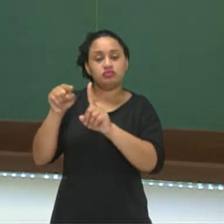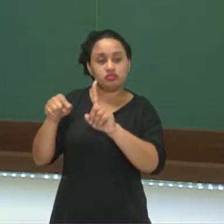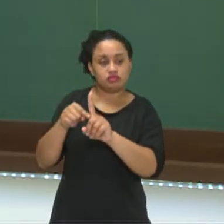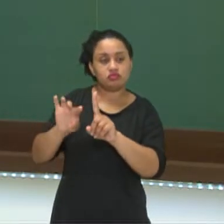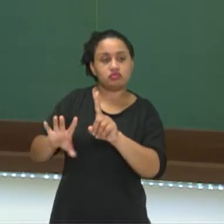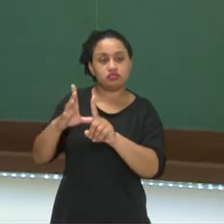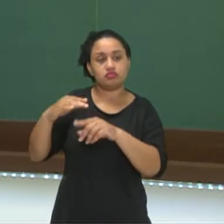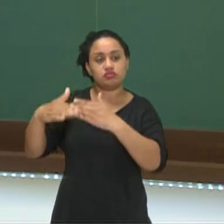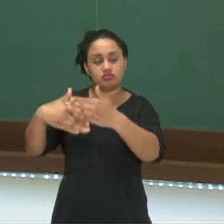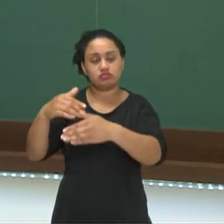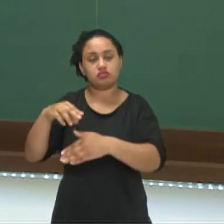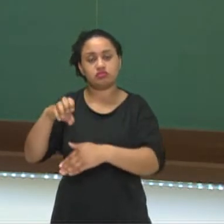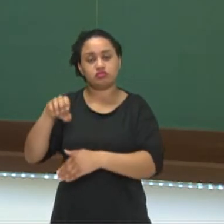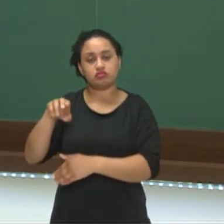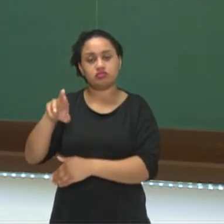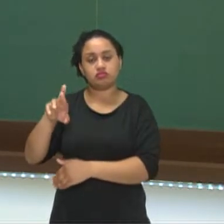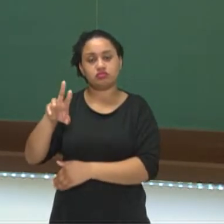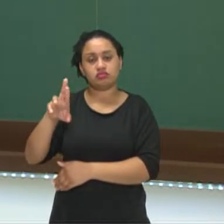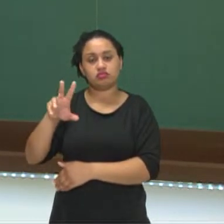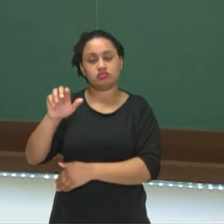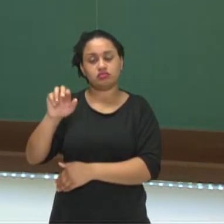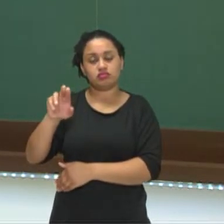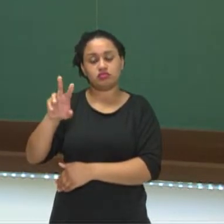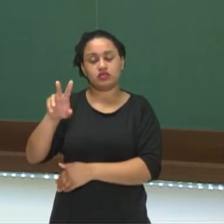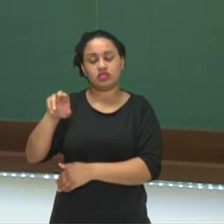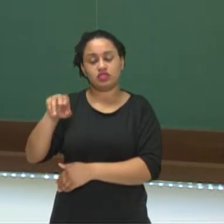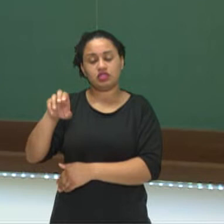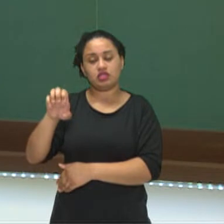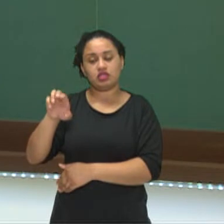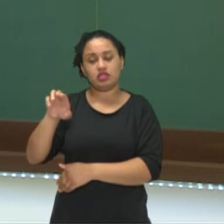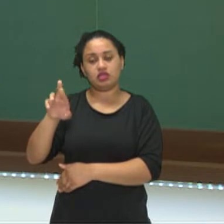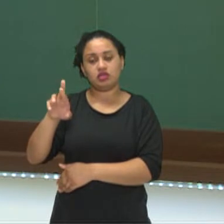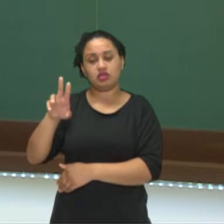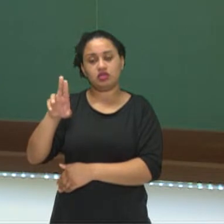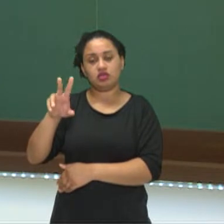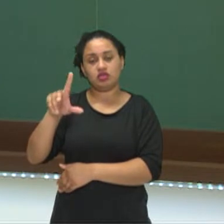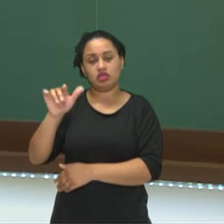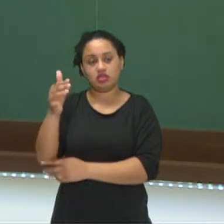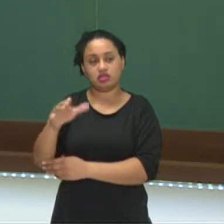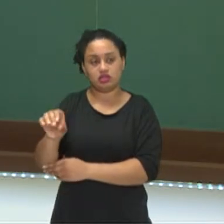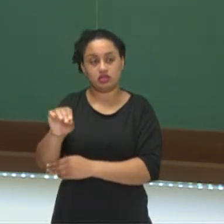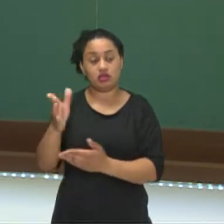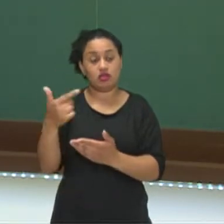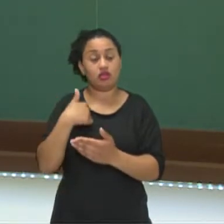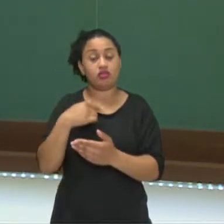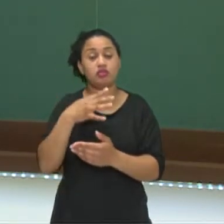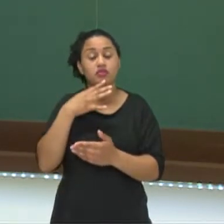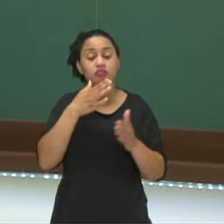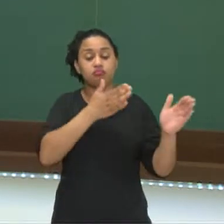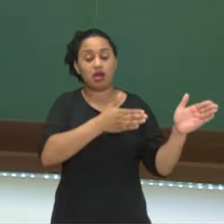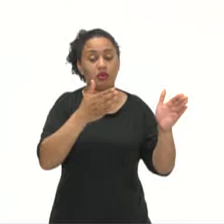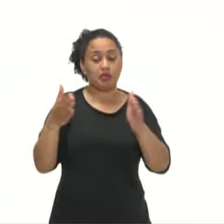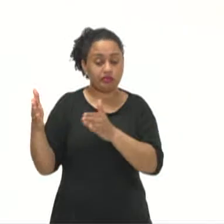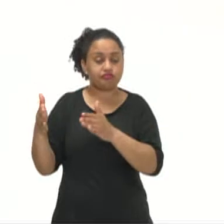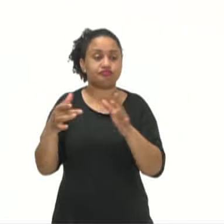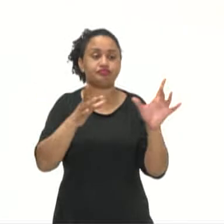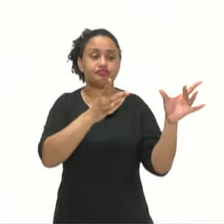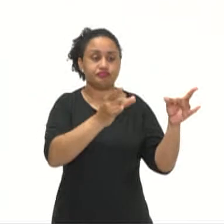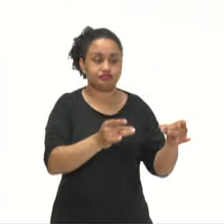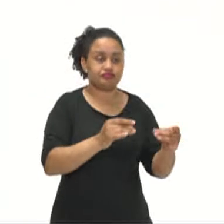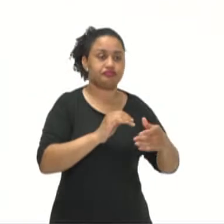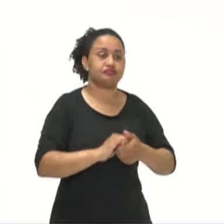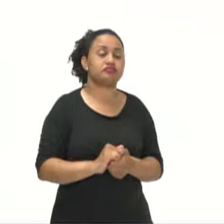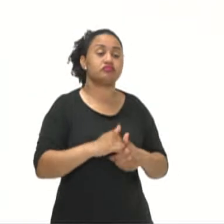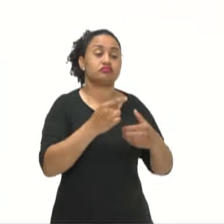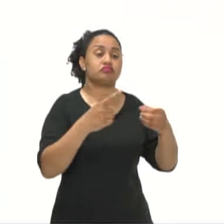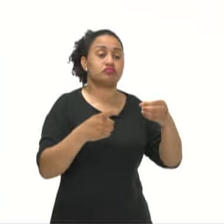neurulação, tá? Vamos ver agora cada etapa com um pouco mais de detalhe. Então a fecundação é um tipo